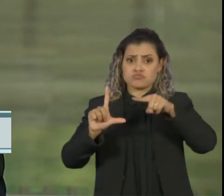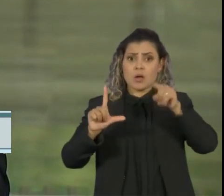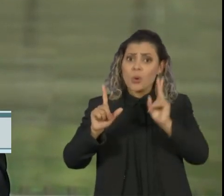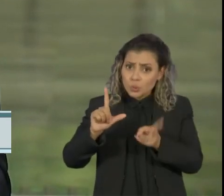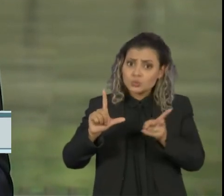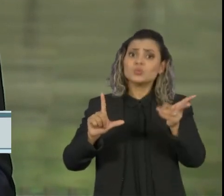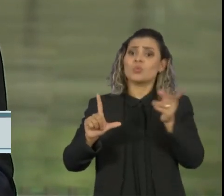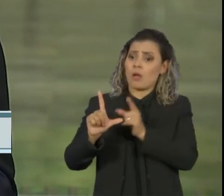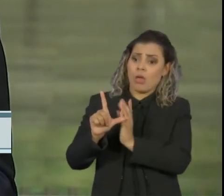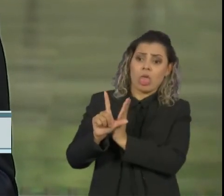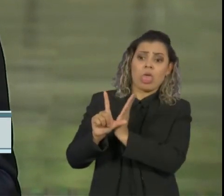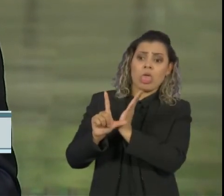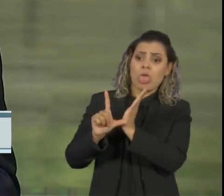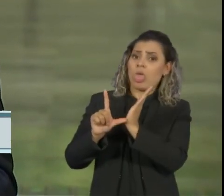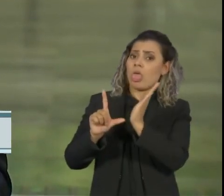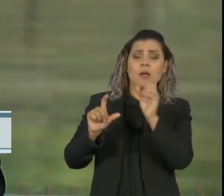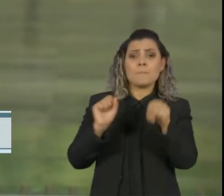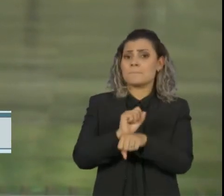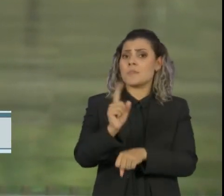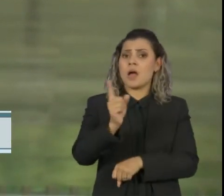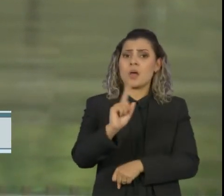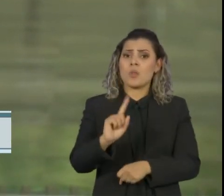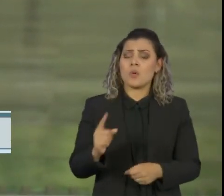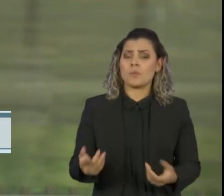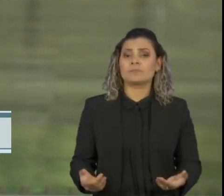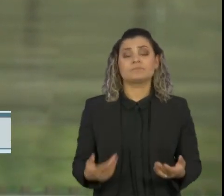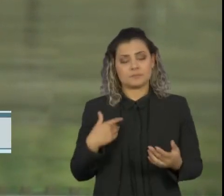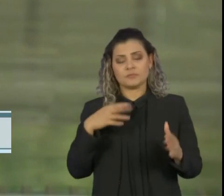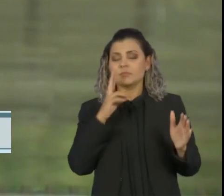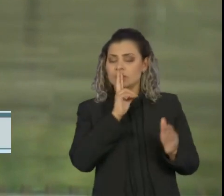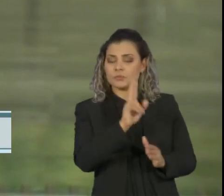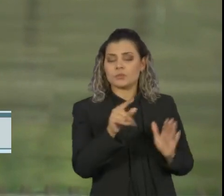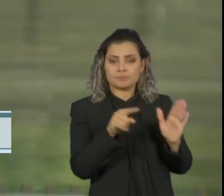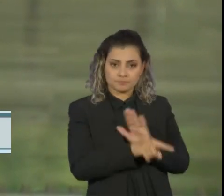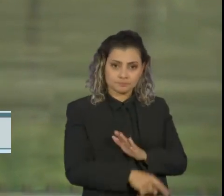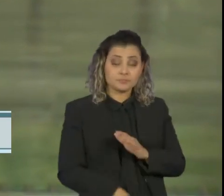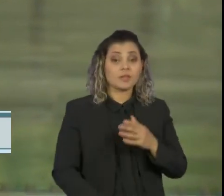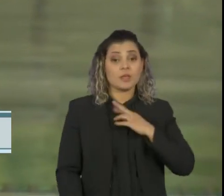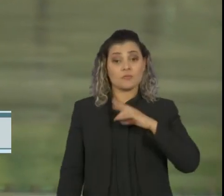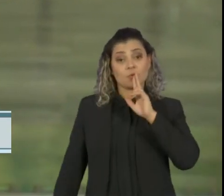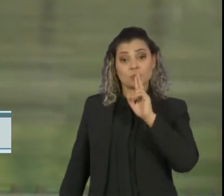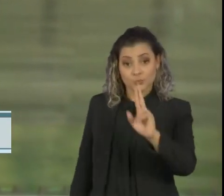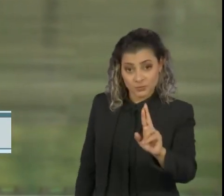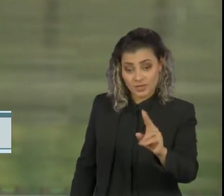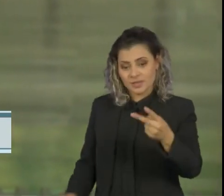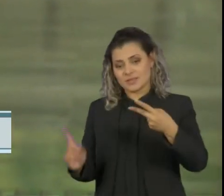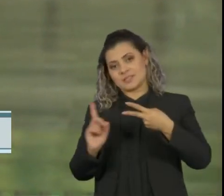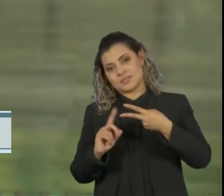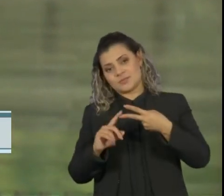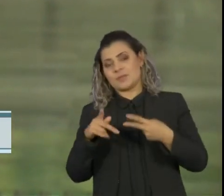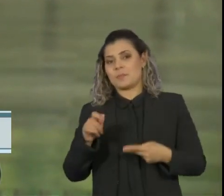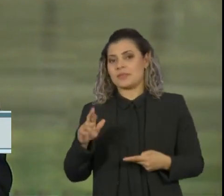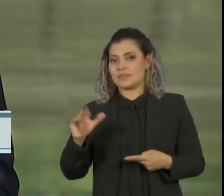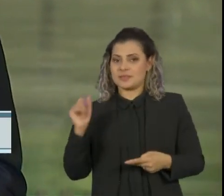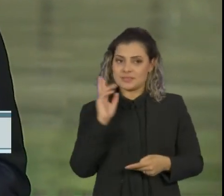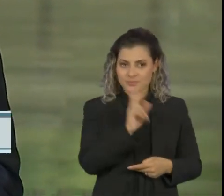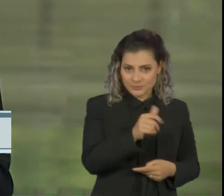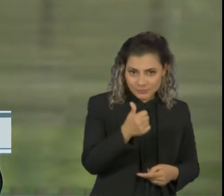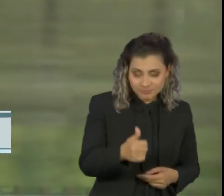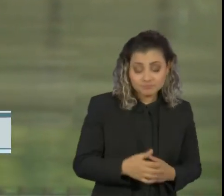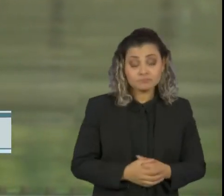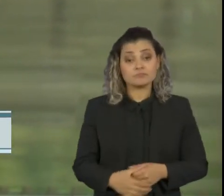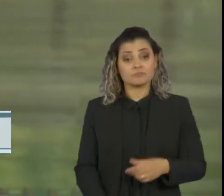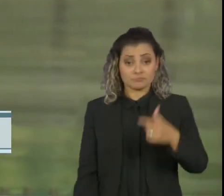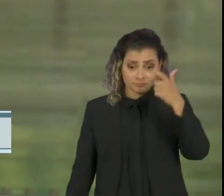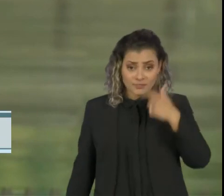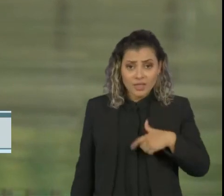obrigado. Obrigado, Marcelo. Vamos responder as duas perguntas. A primeira eu responderei diretamente, a segunda a secretária Patrícia Hermen. Não